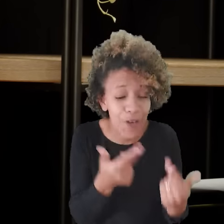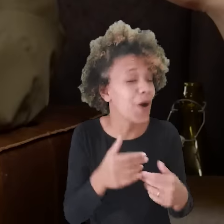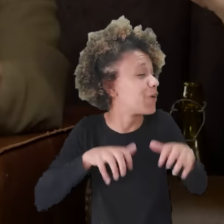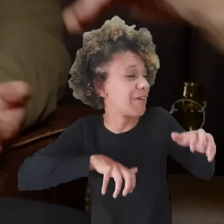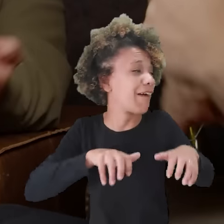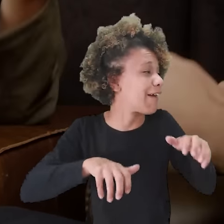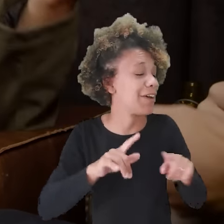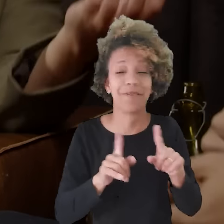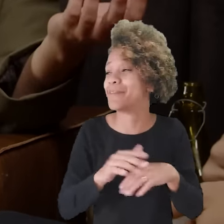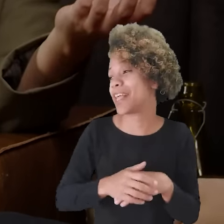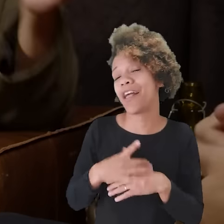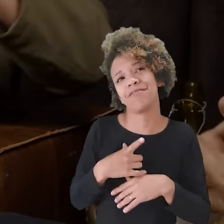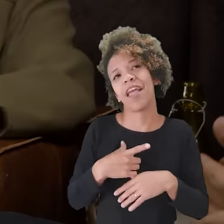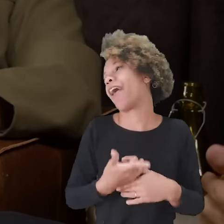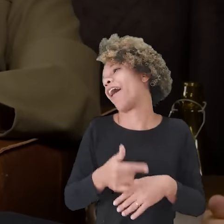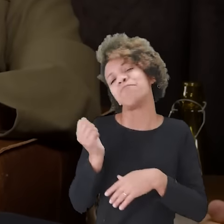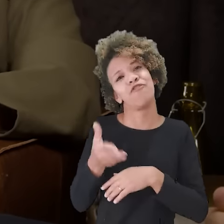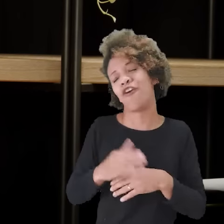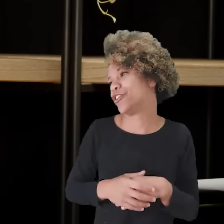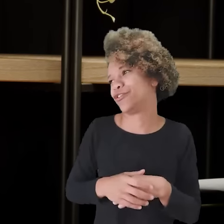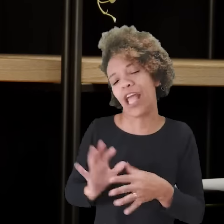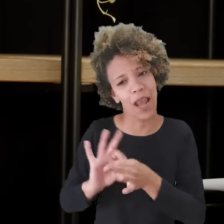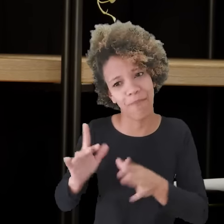vai até o final oh mas você vai ser campeão da Libertadores aí ele